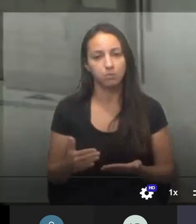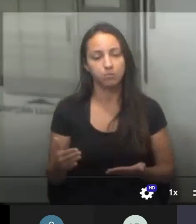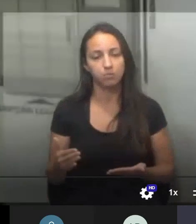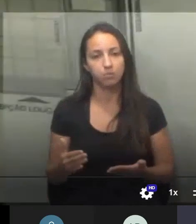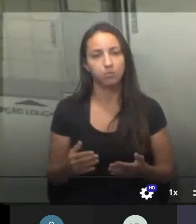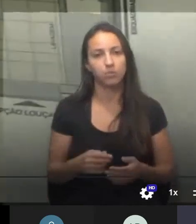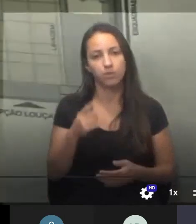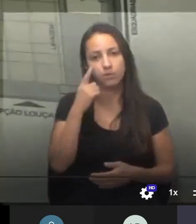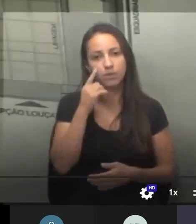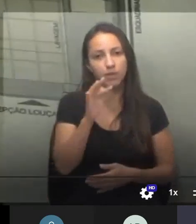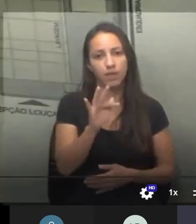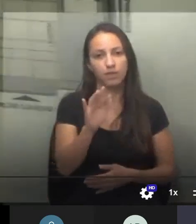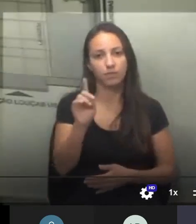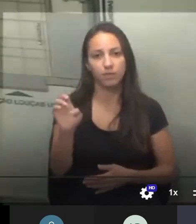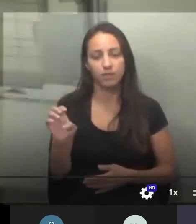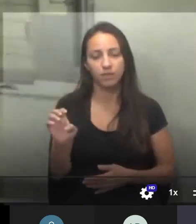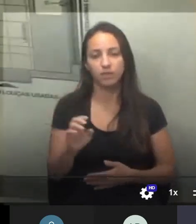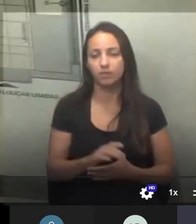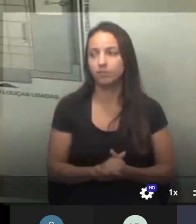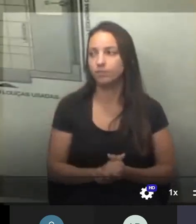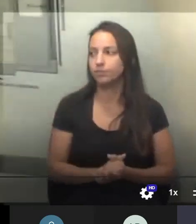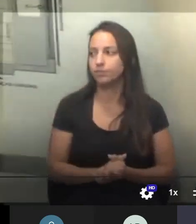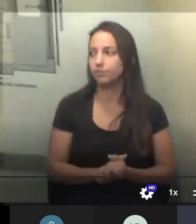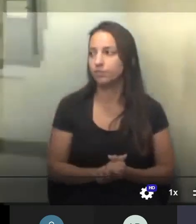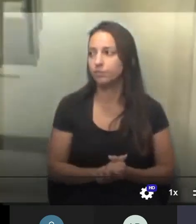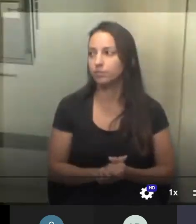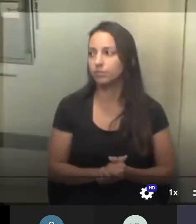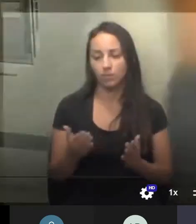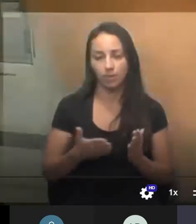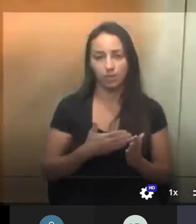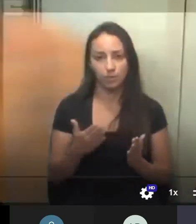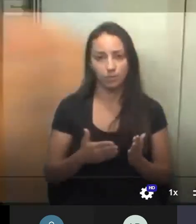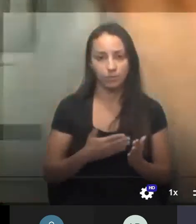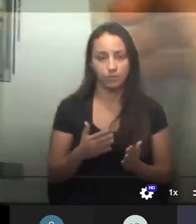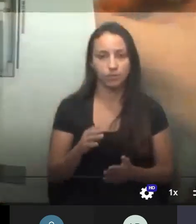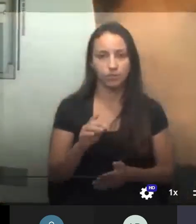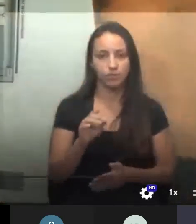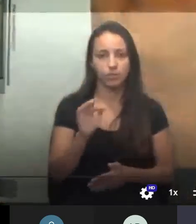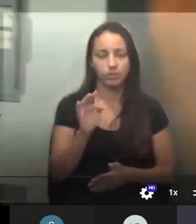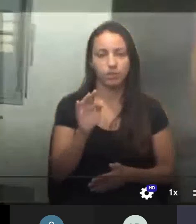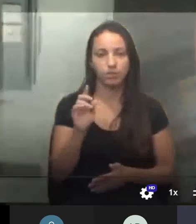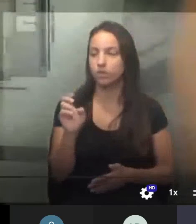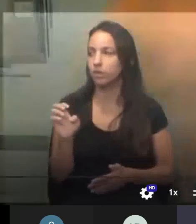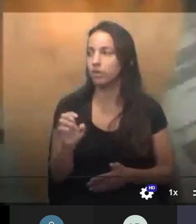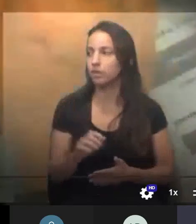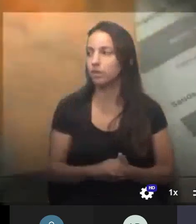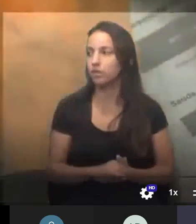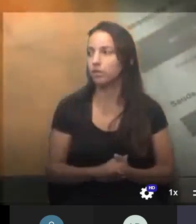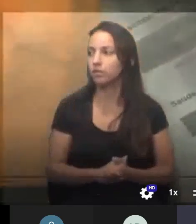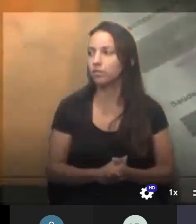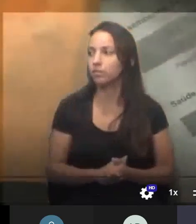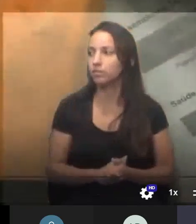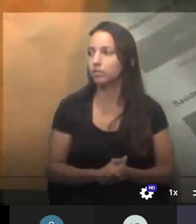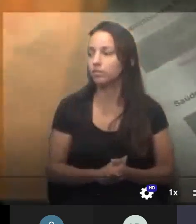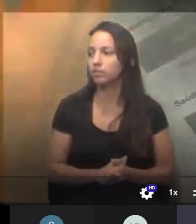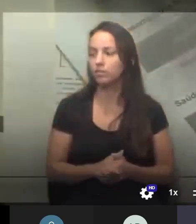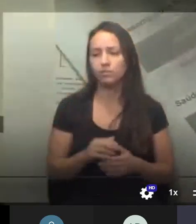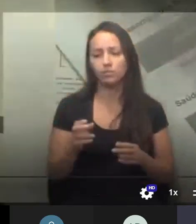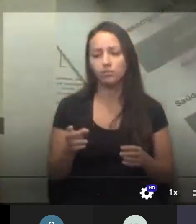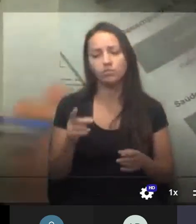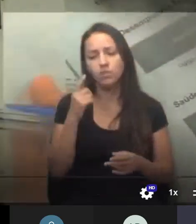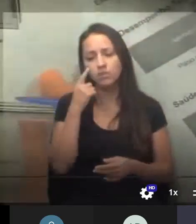voltar lá no FDE, na apostila, FNDE, no caso esse aqui, certo?